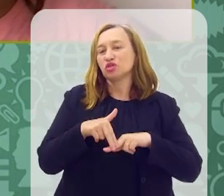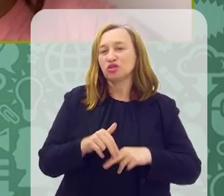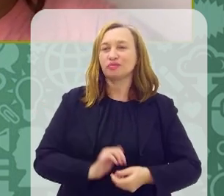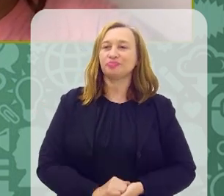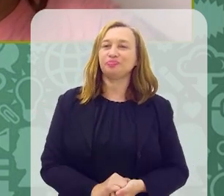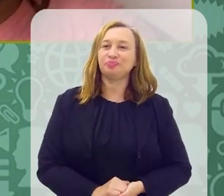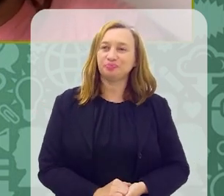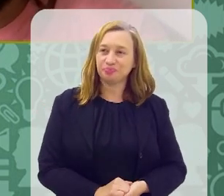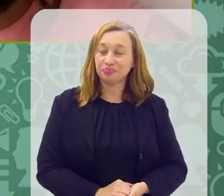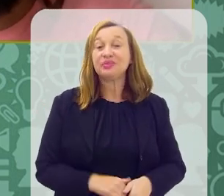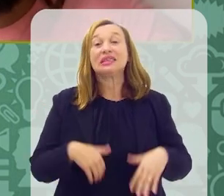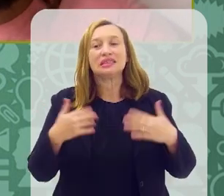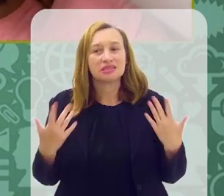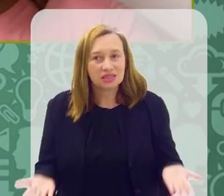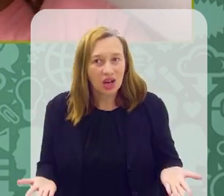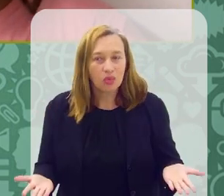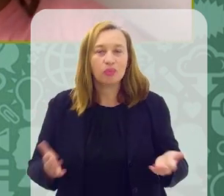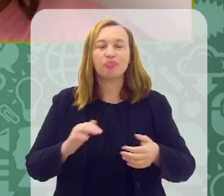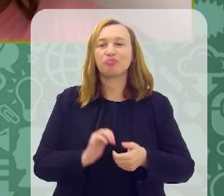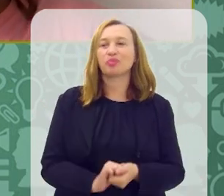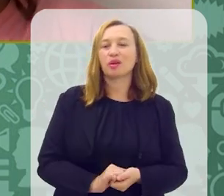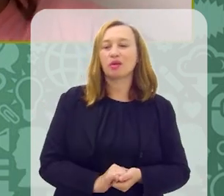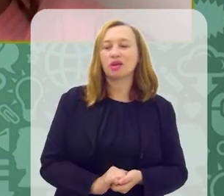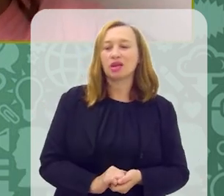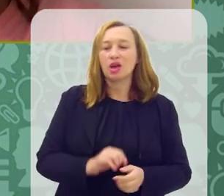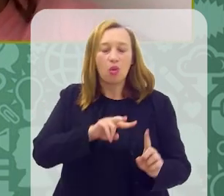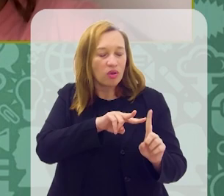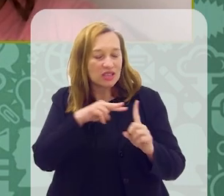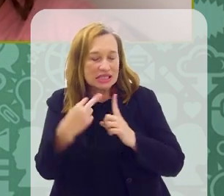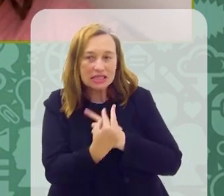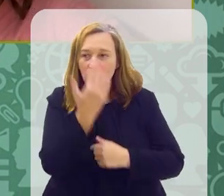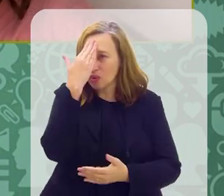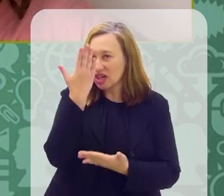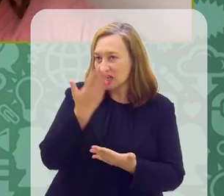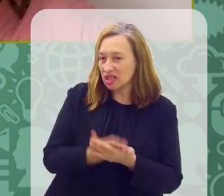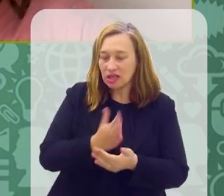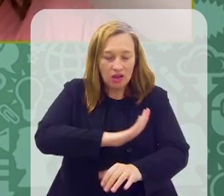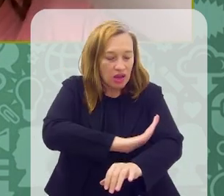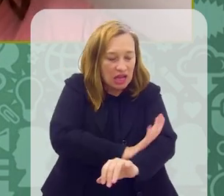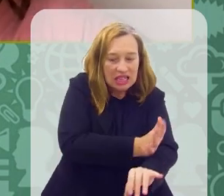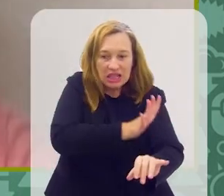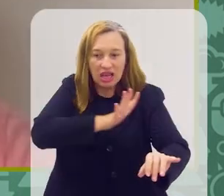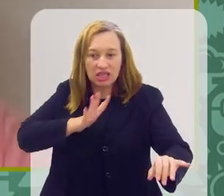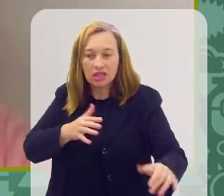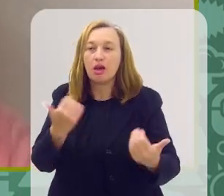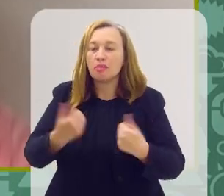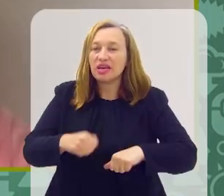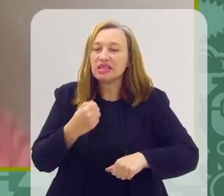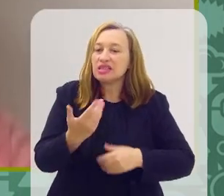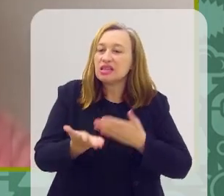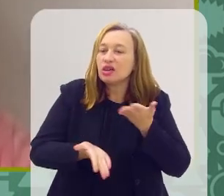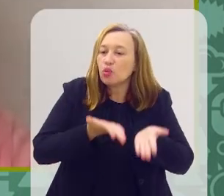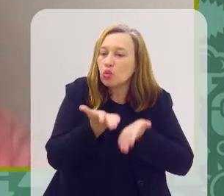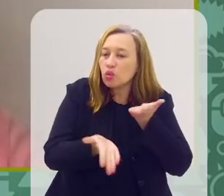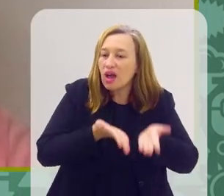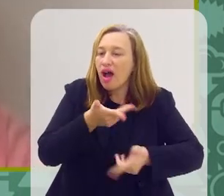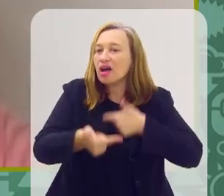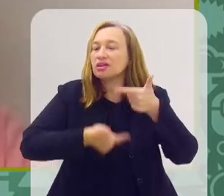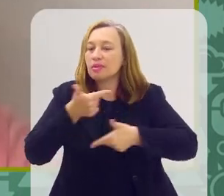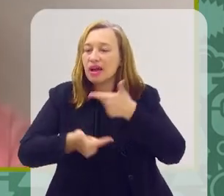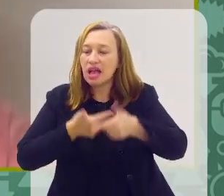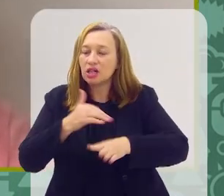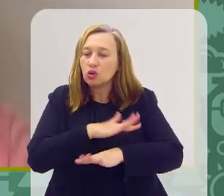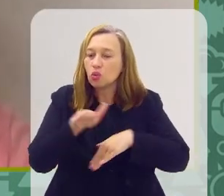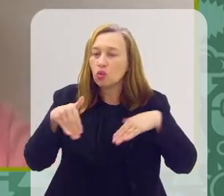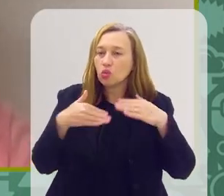função disso? Então, é uma perspectiva que eu acredito, né? O antirracismo, ele precisa ser trabalhado com todos